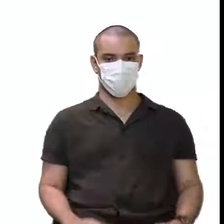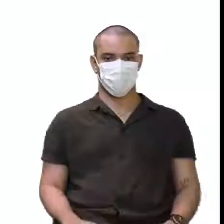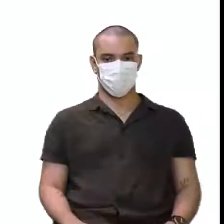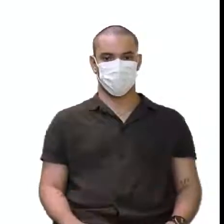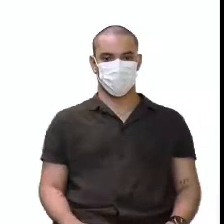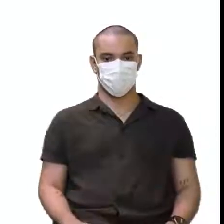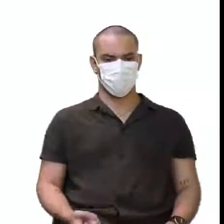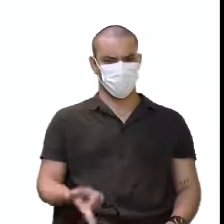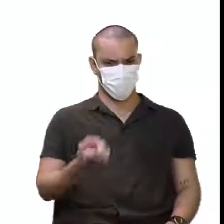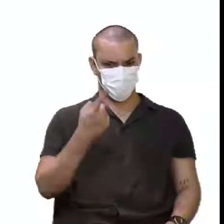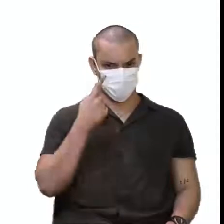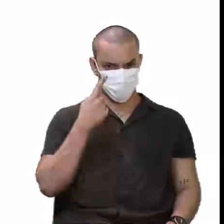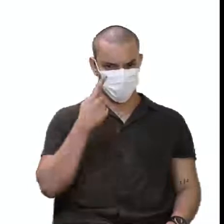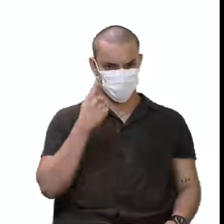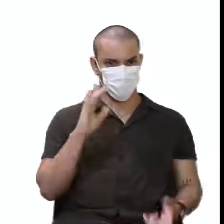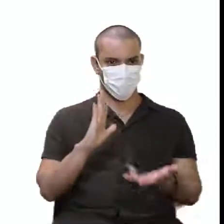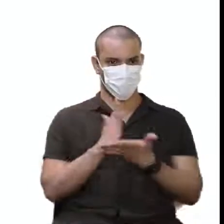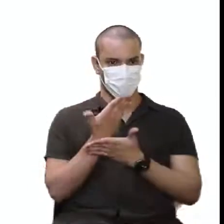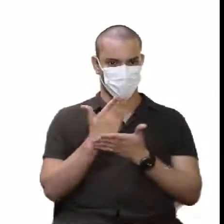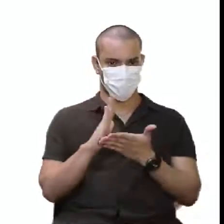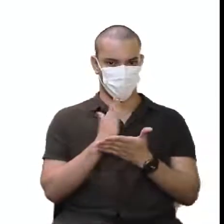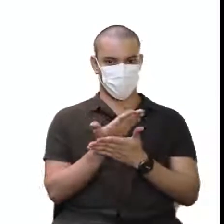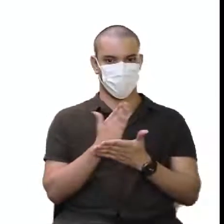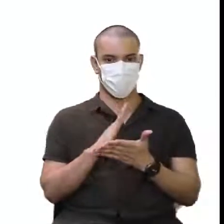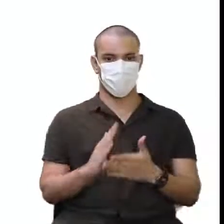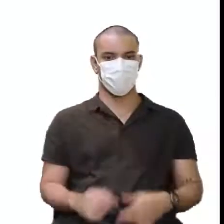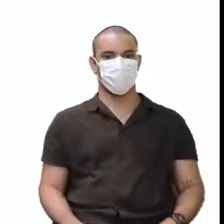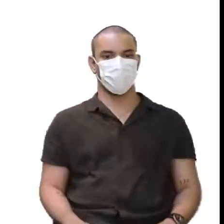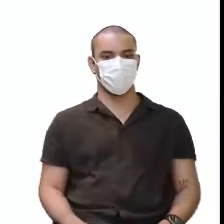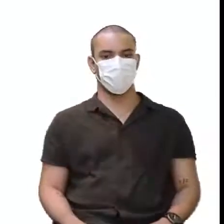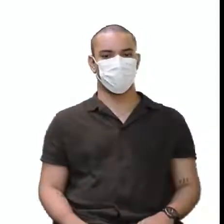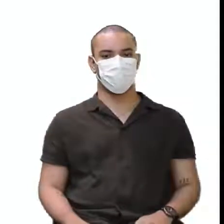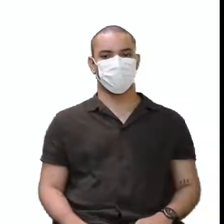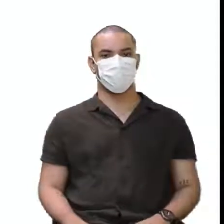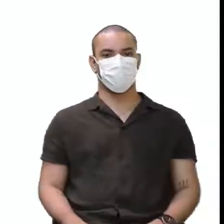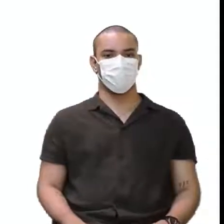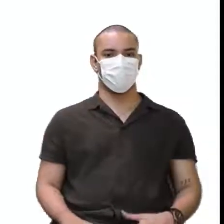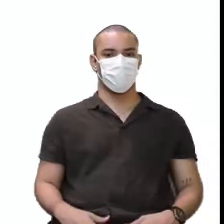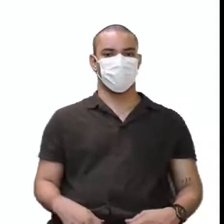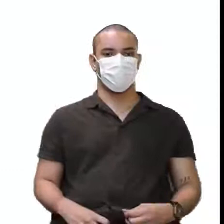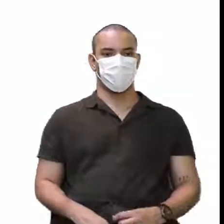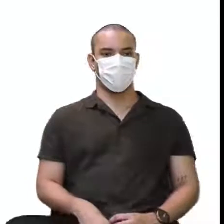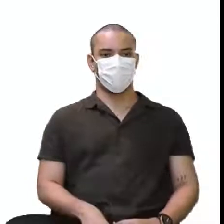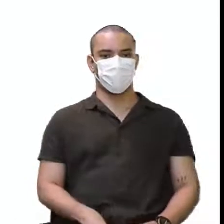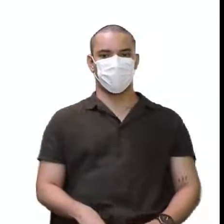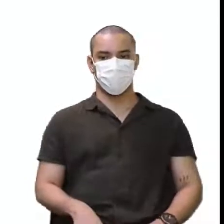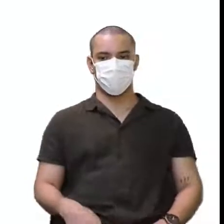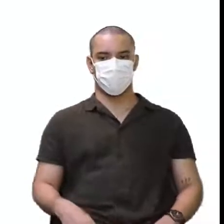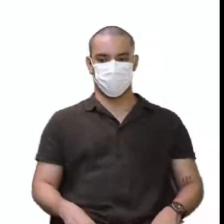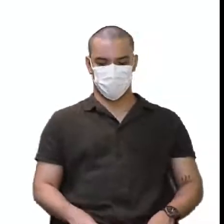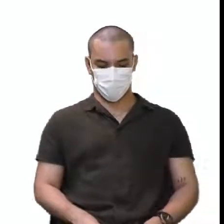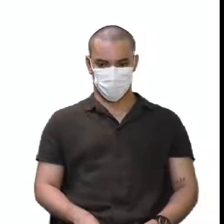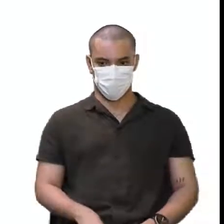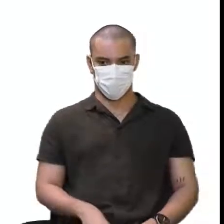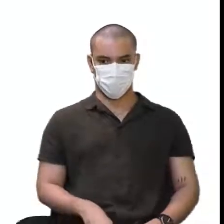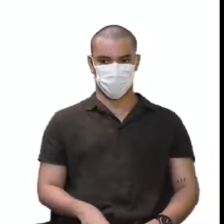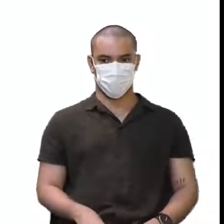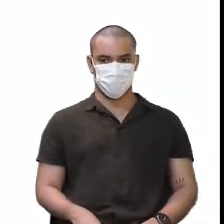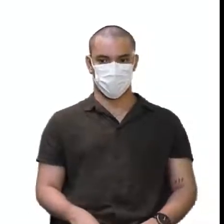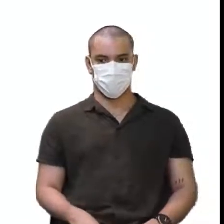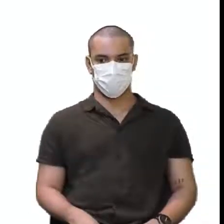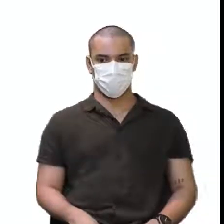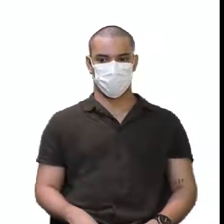na imagem de algumas dessas plantas, tá? Então, nós temos aqui, as